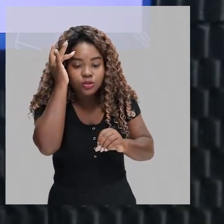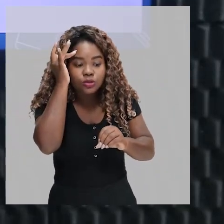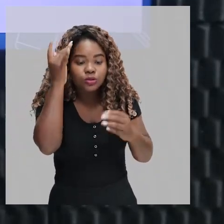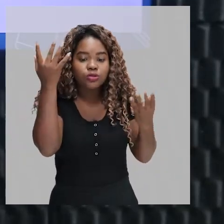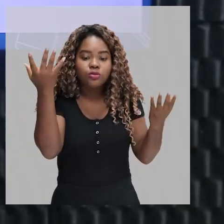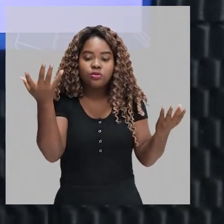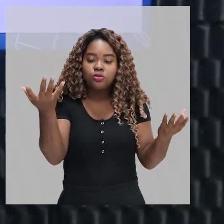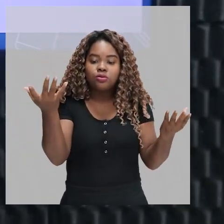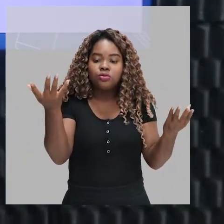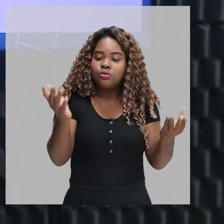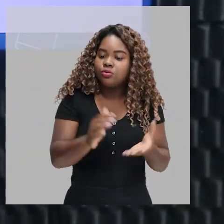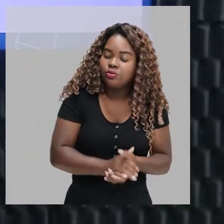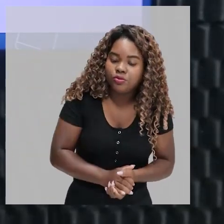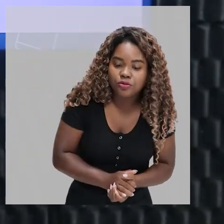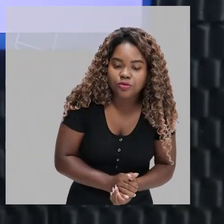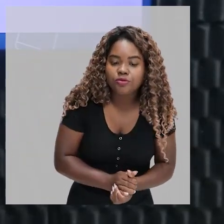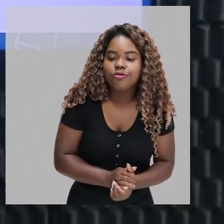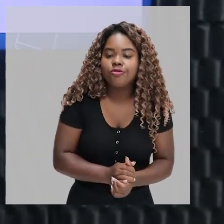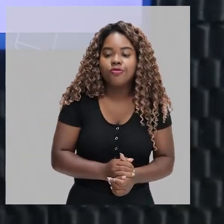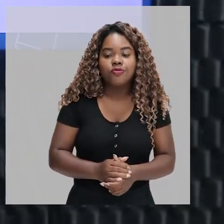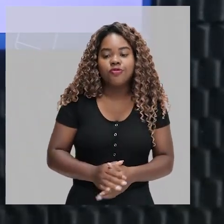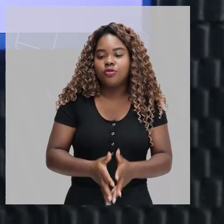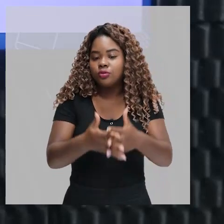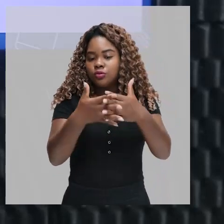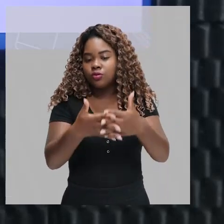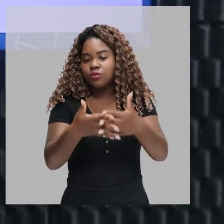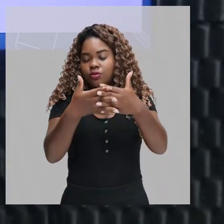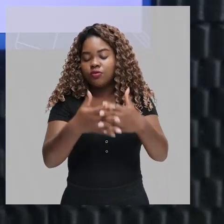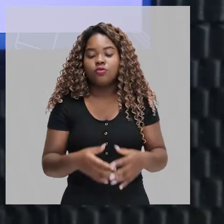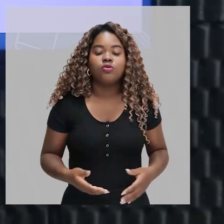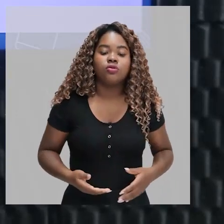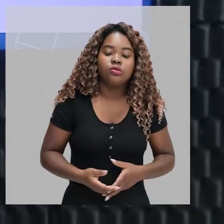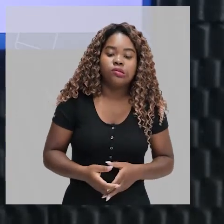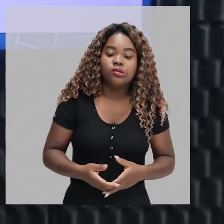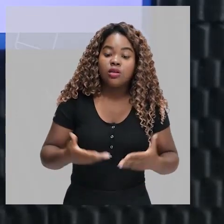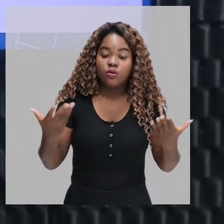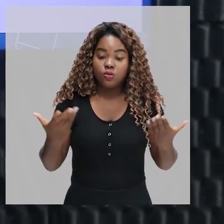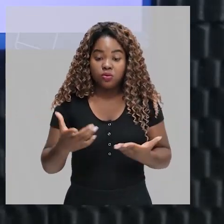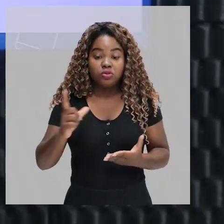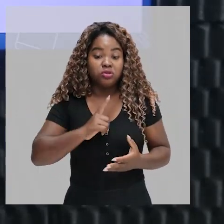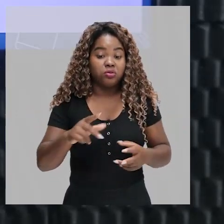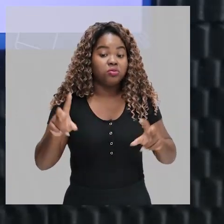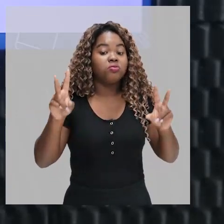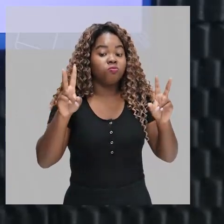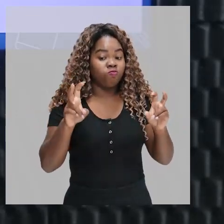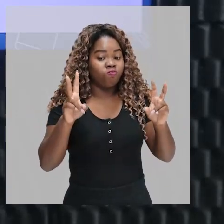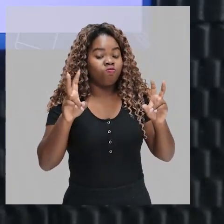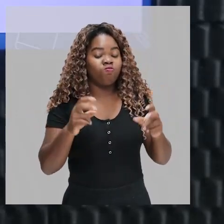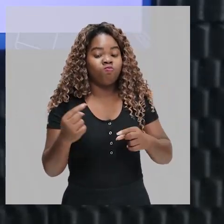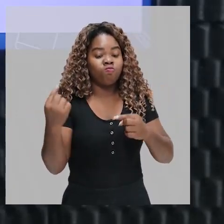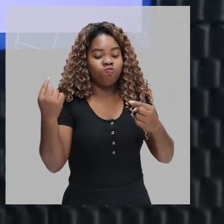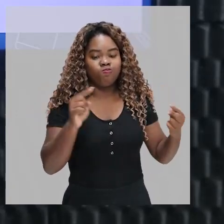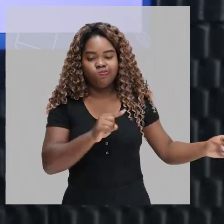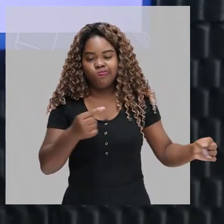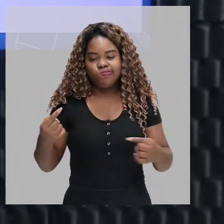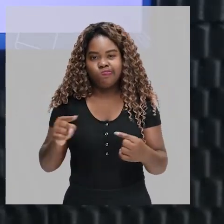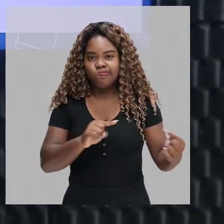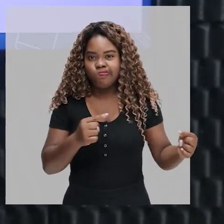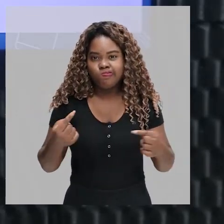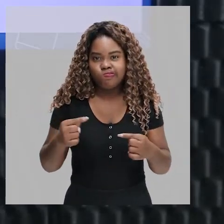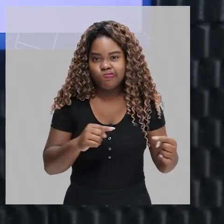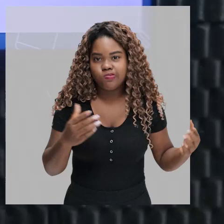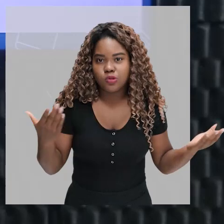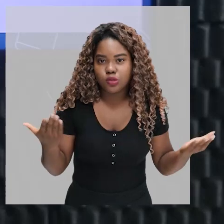perdidas tá hoje em dia nós temos aí um tema muito polêmico nos dias de